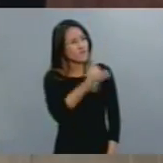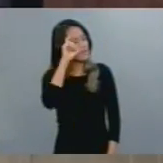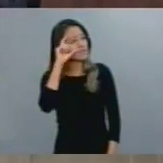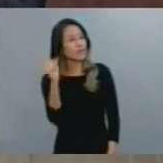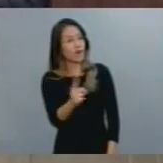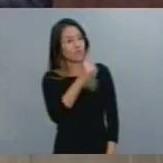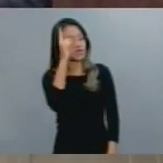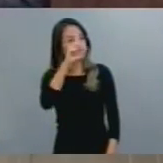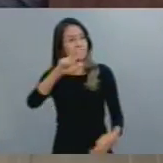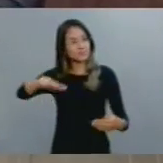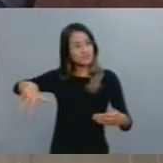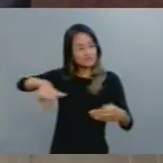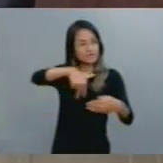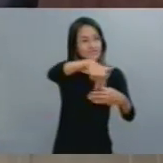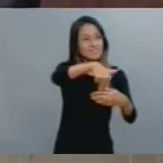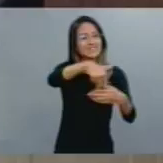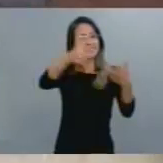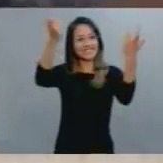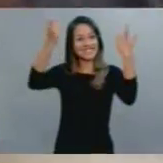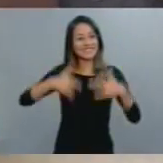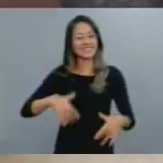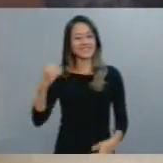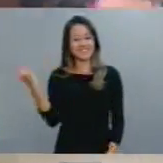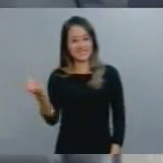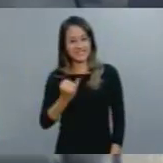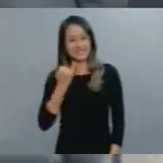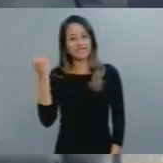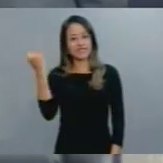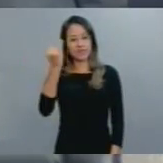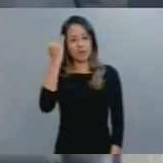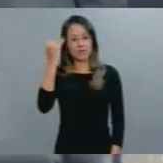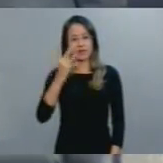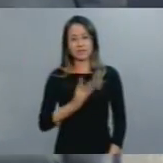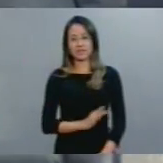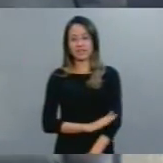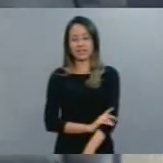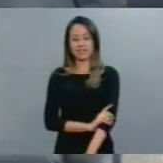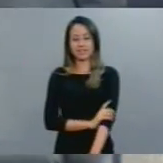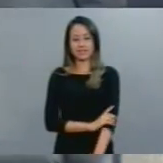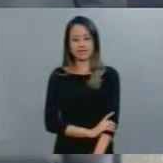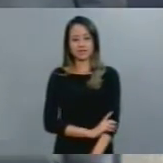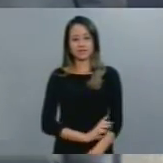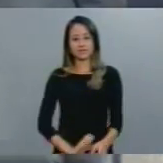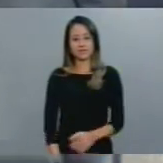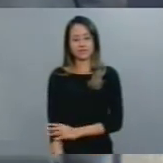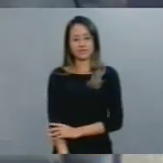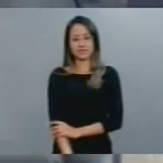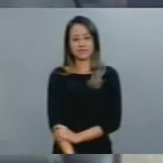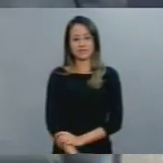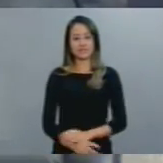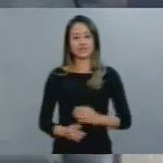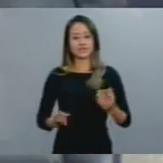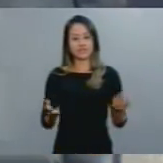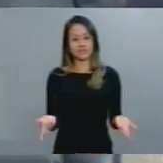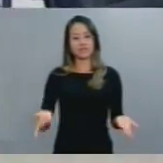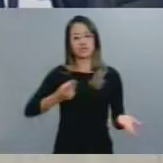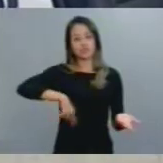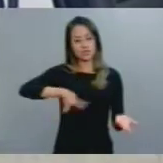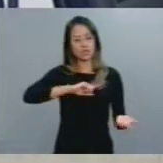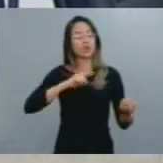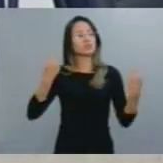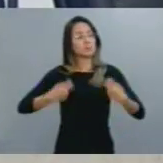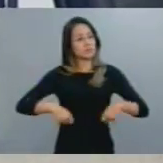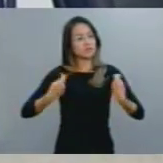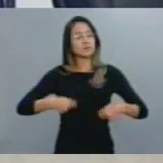leva um assunto importante para ser debatido nesta casa. E aqui é a casa do povo, e nós temos que debater assuntos importantes